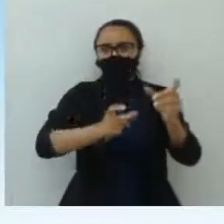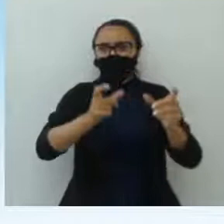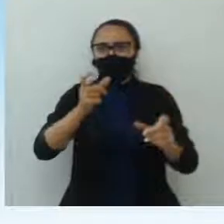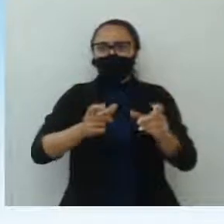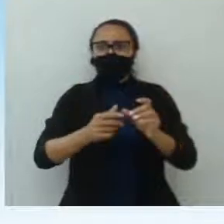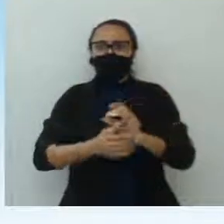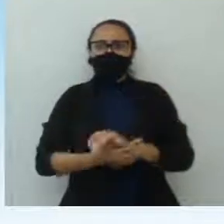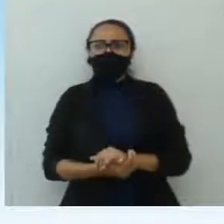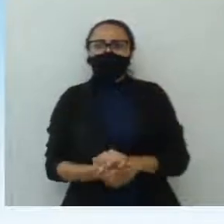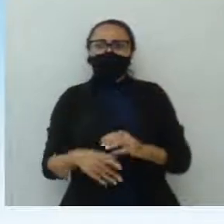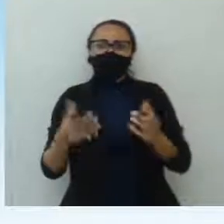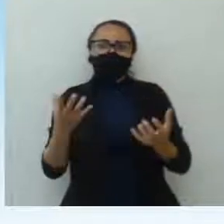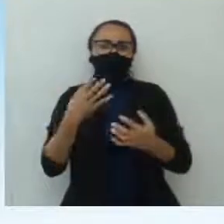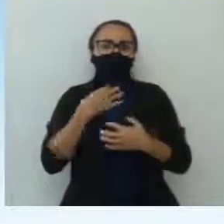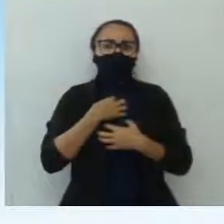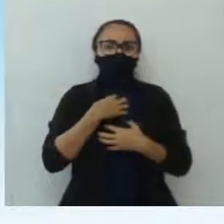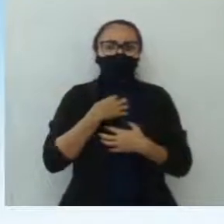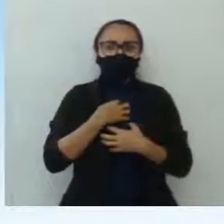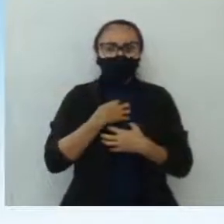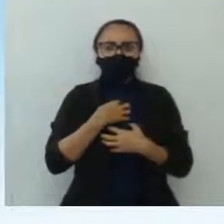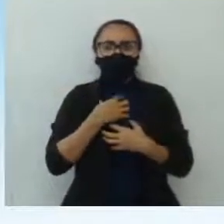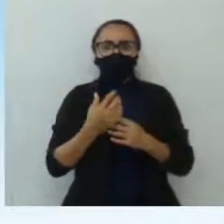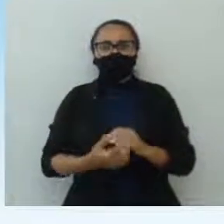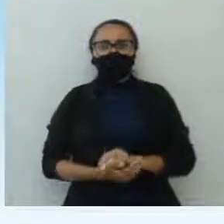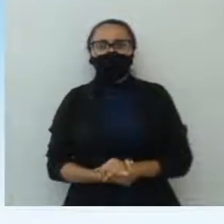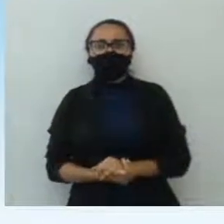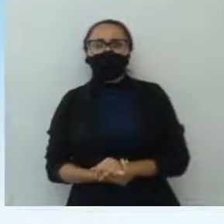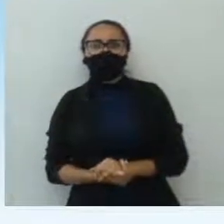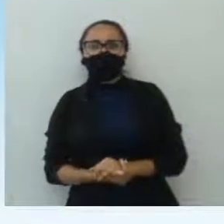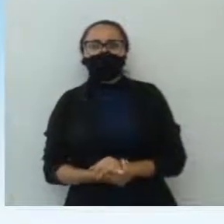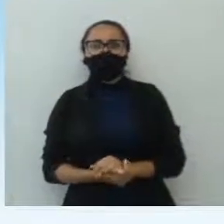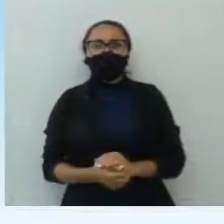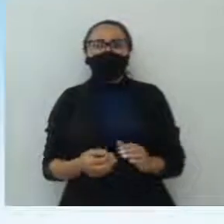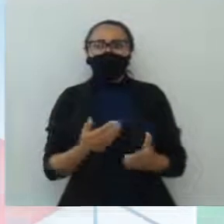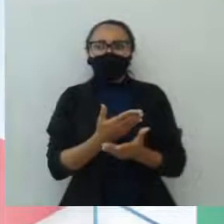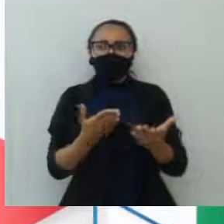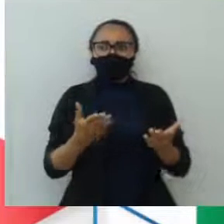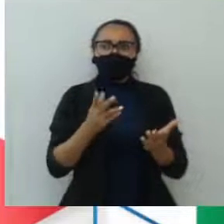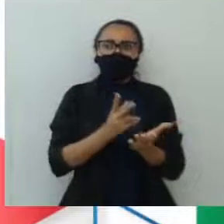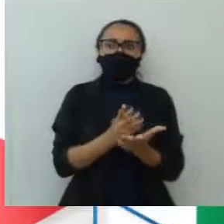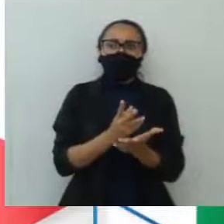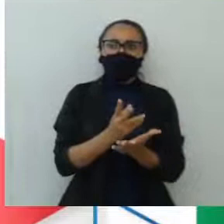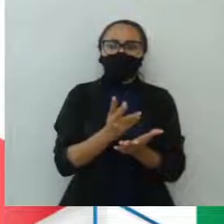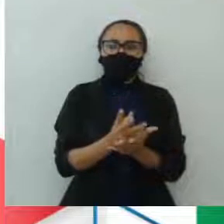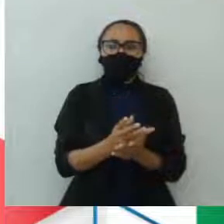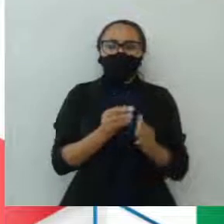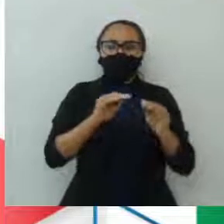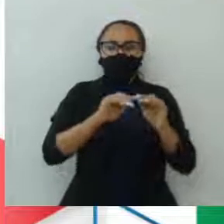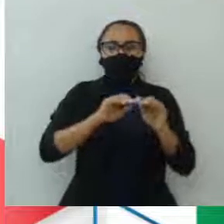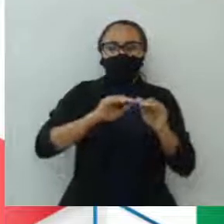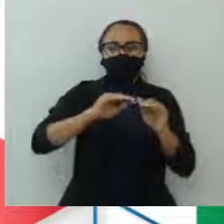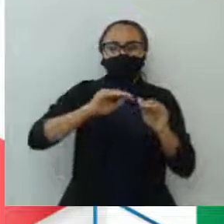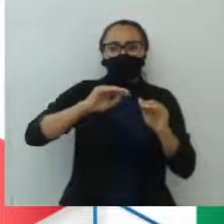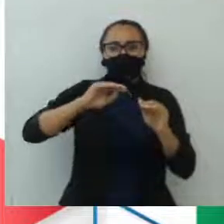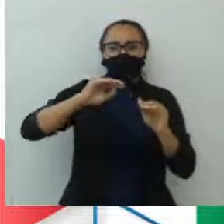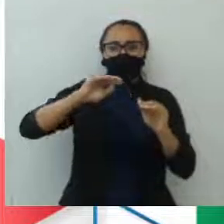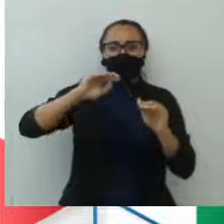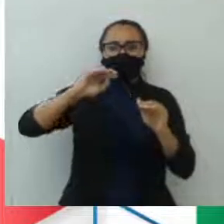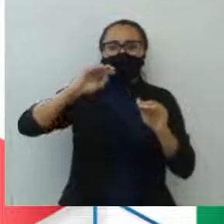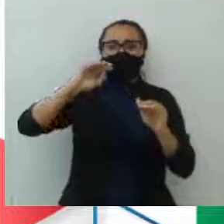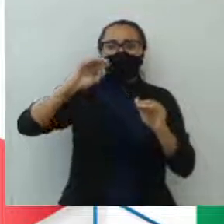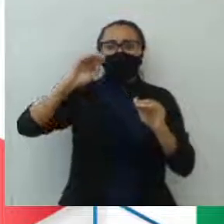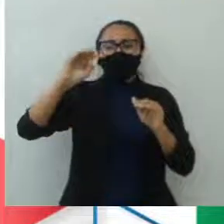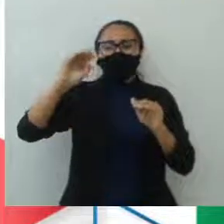nobres de sentimento ou de condição social. A ação dispõe sempre de uma gradação crescente, ou seja, vai sempre